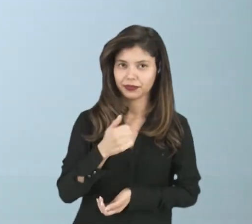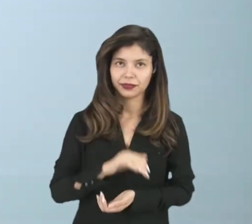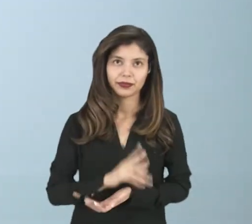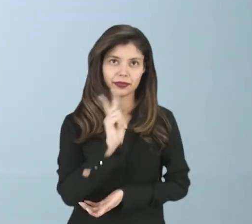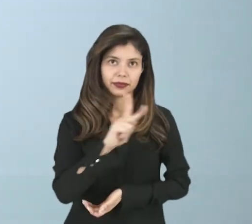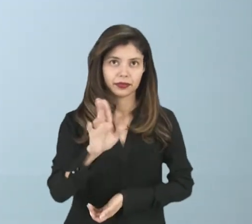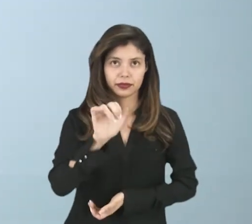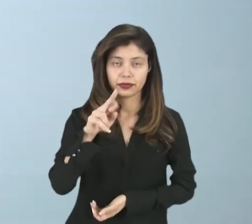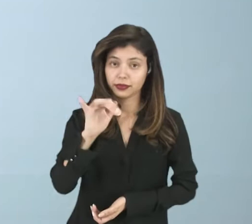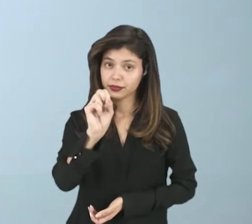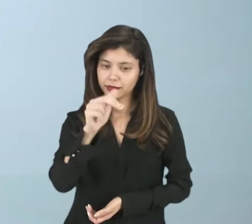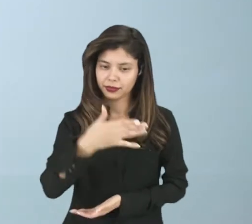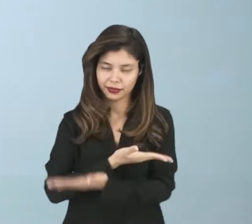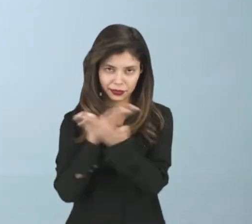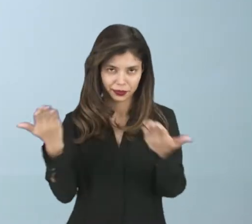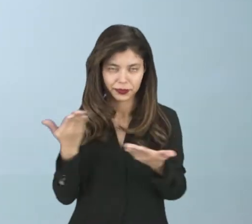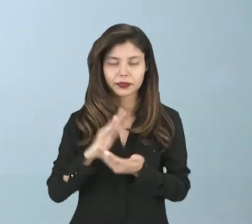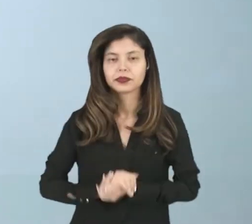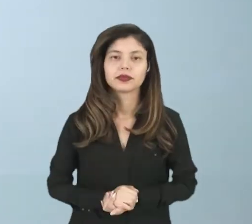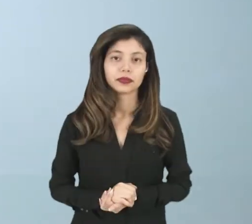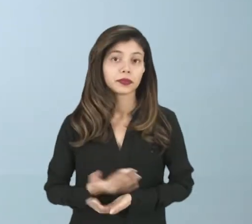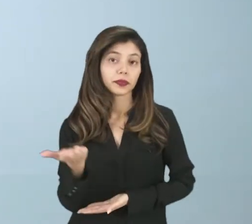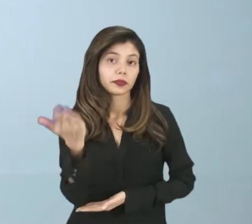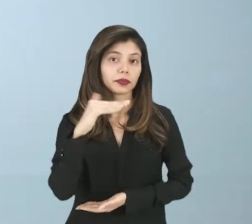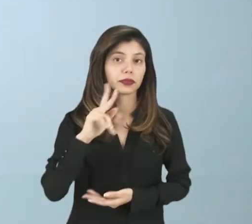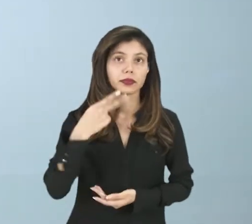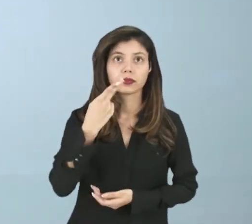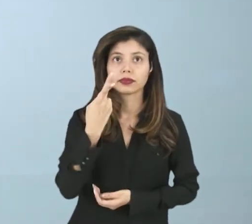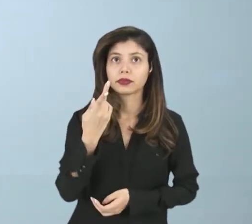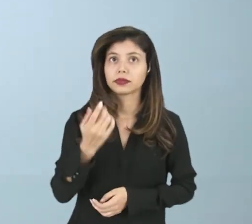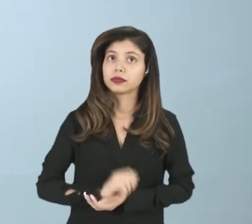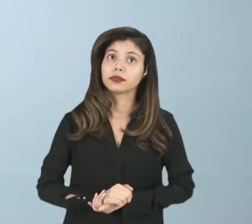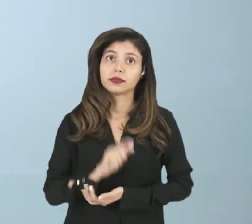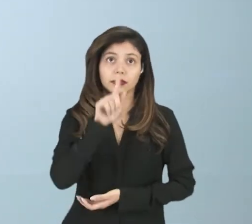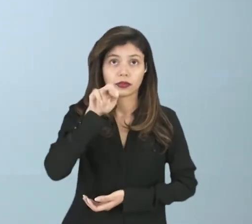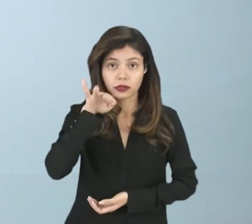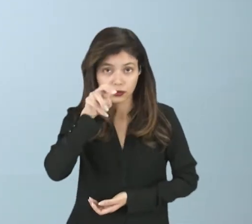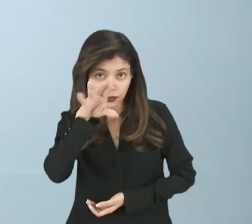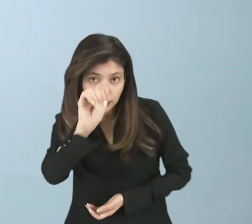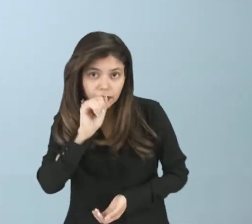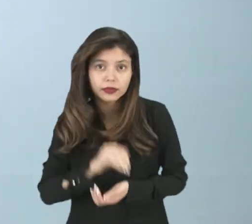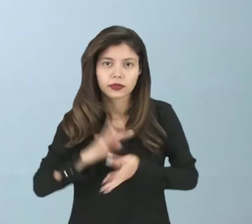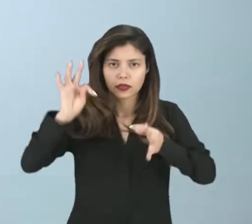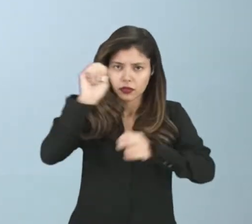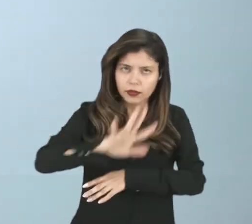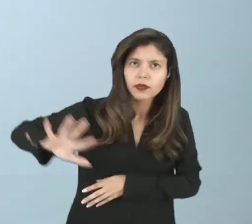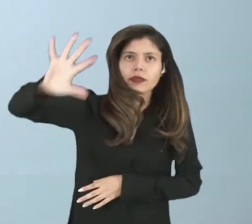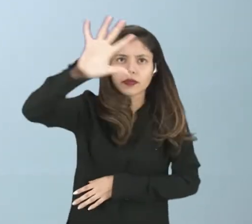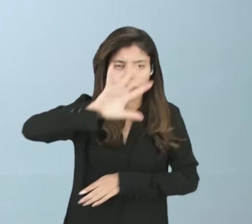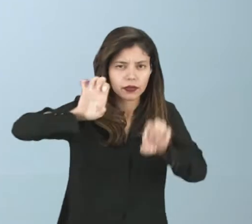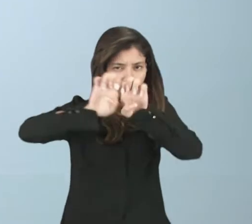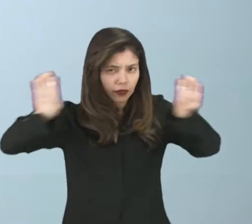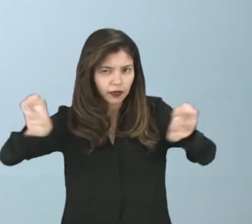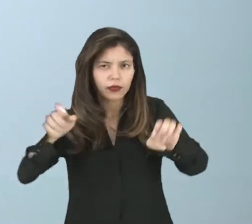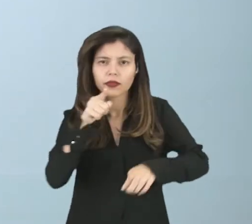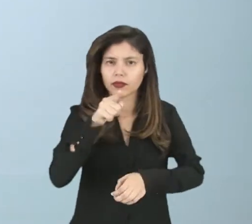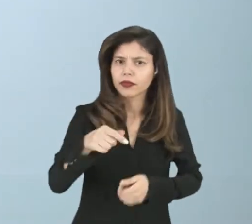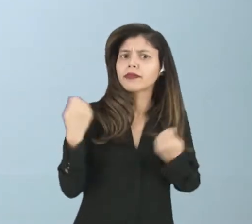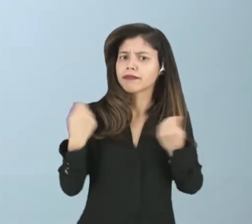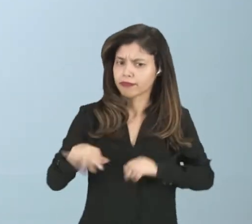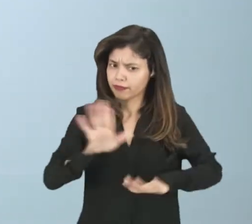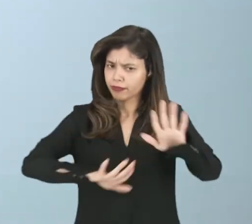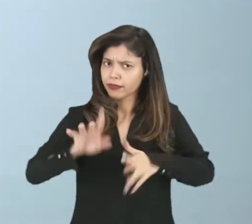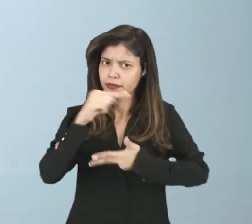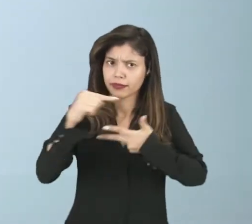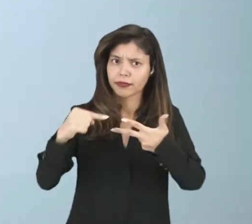Olá, olá, olá, tudo bem? Professor Emerson na área. E aí? Vamos falar de geometria analítica? Vamos falar de equação geral da reta? E aí, você está